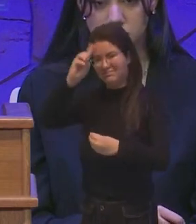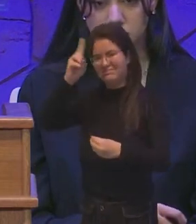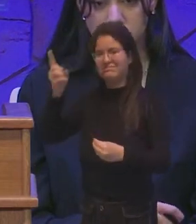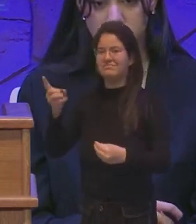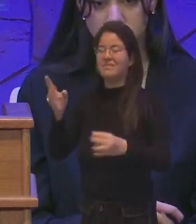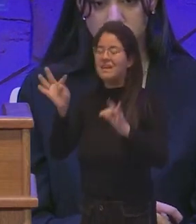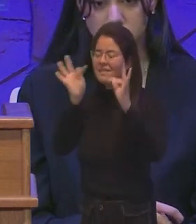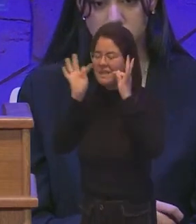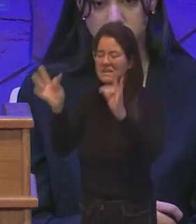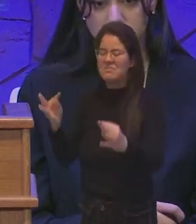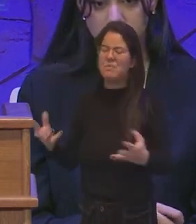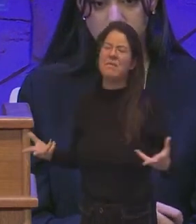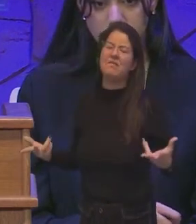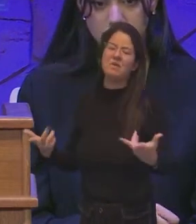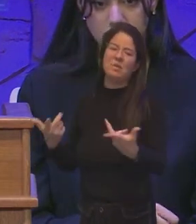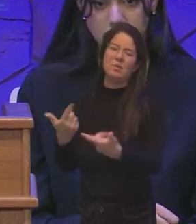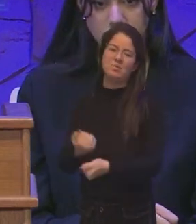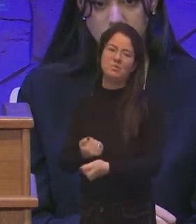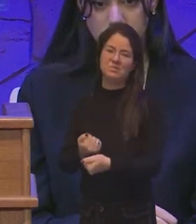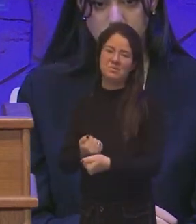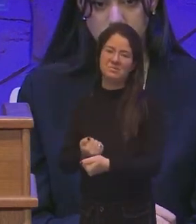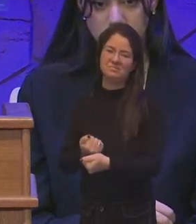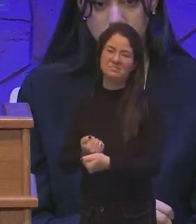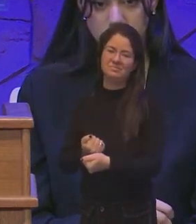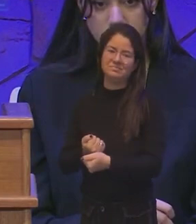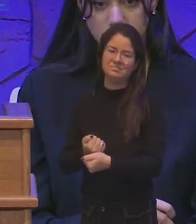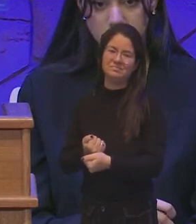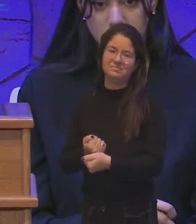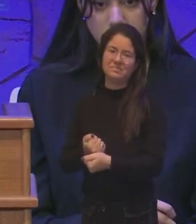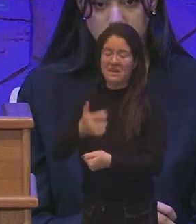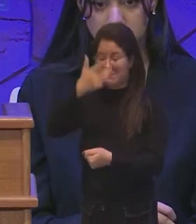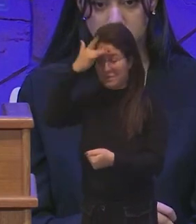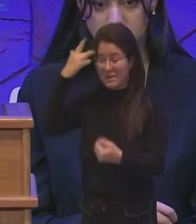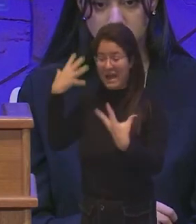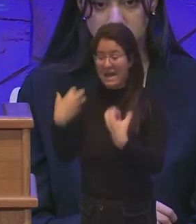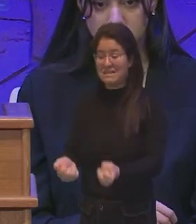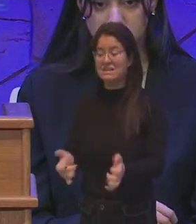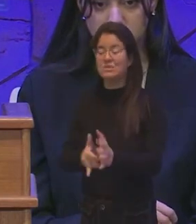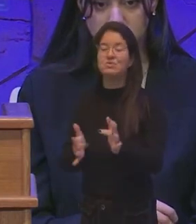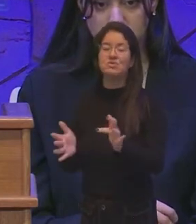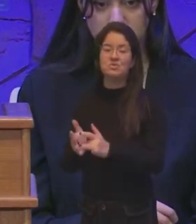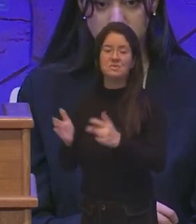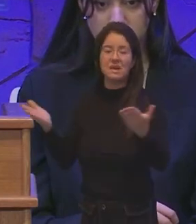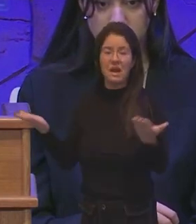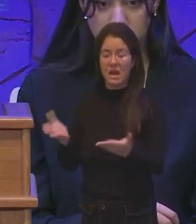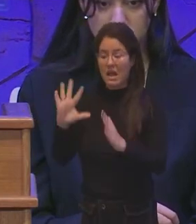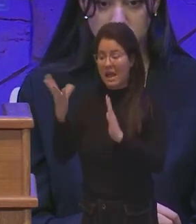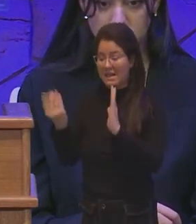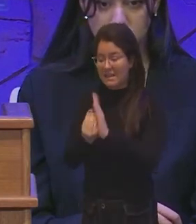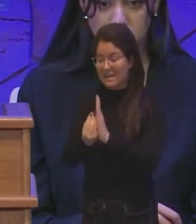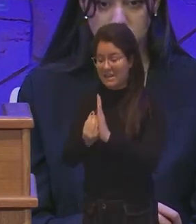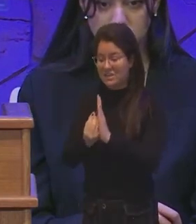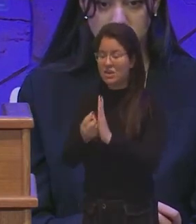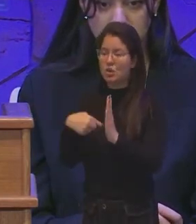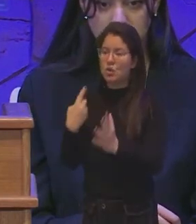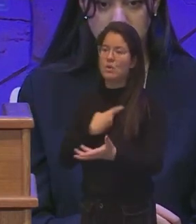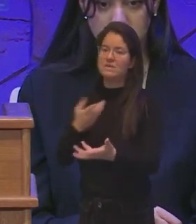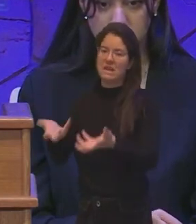pessoas resultou na conversão de muitos. E essa é a igreja que queremos ser.